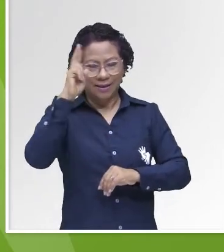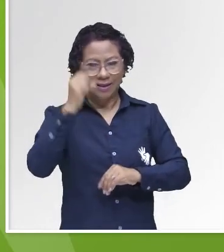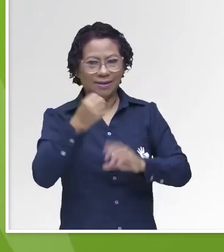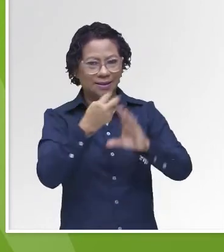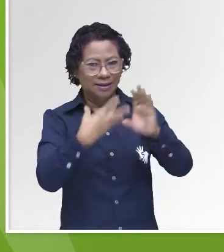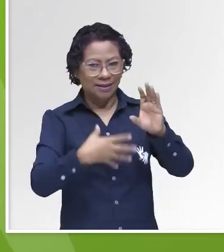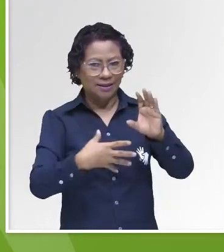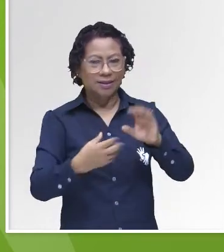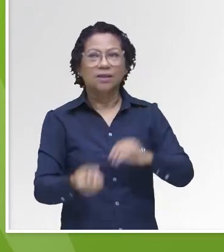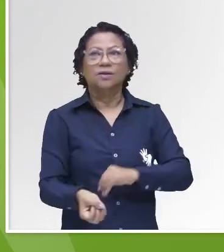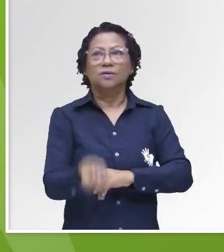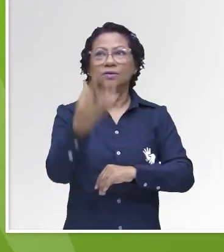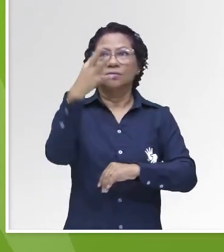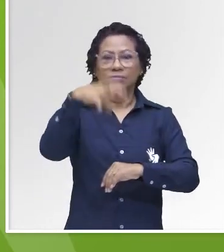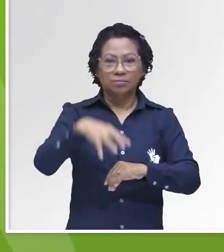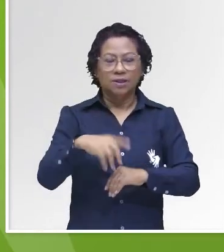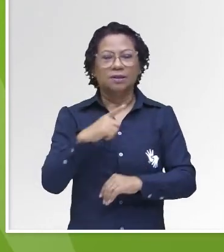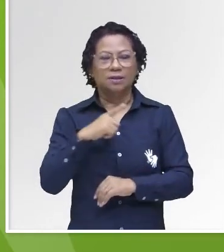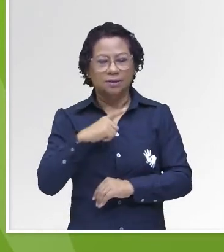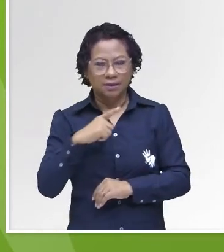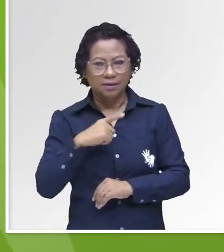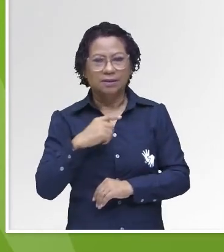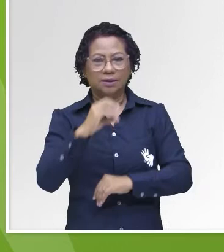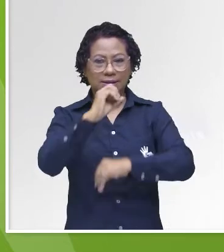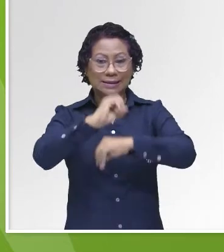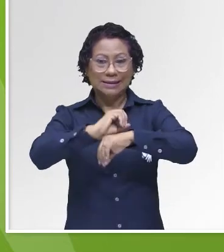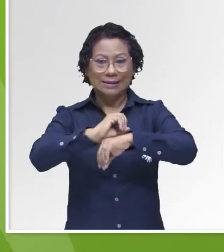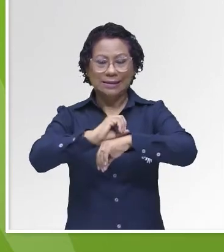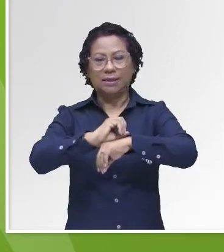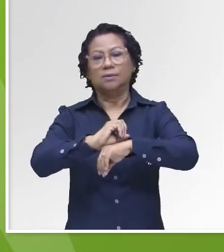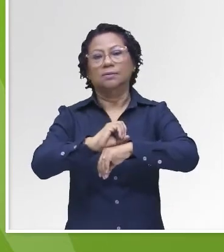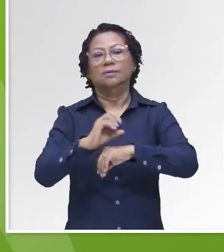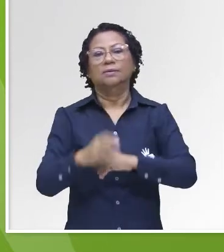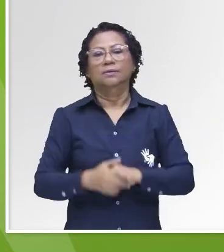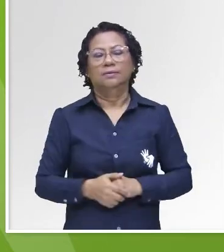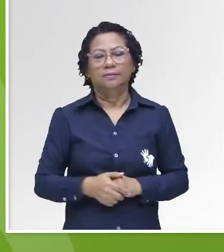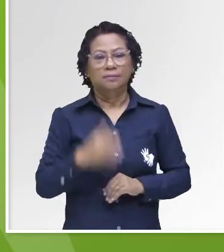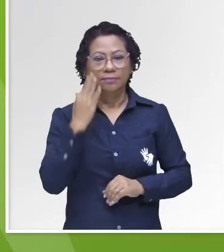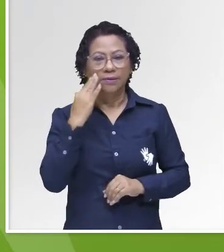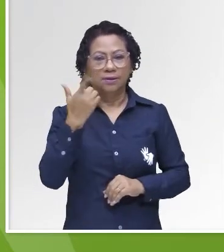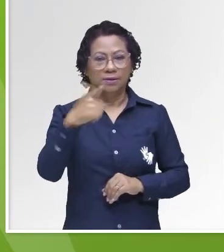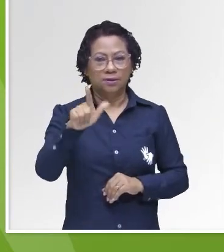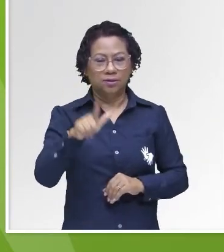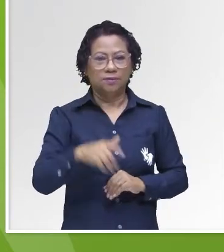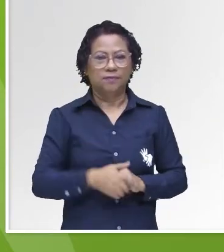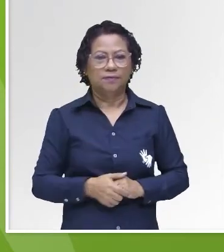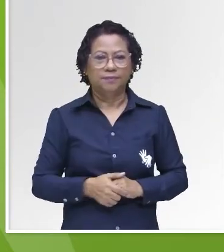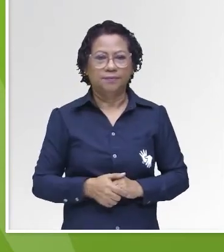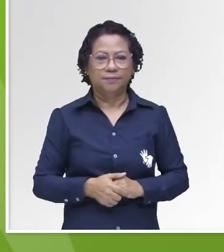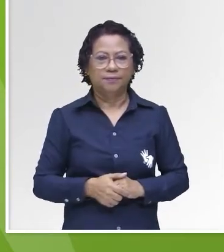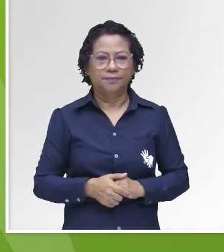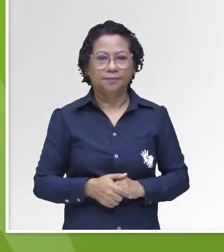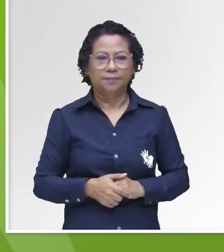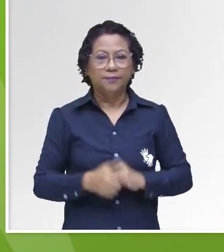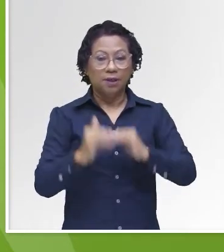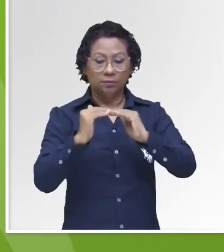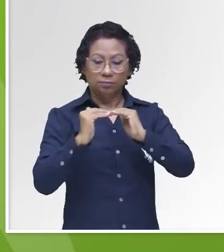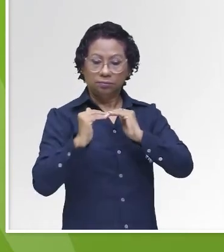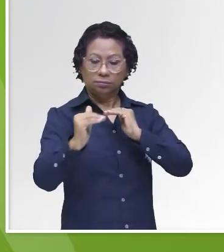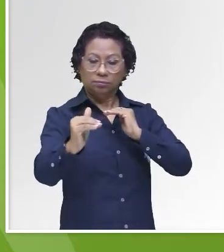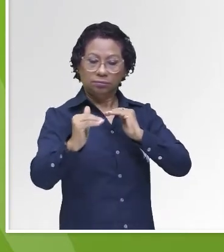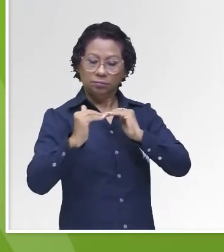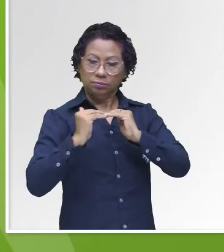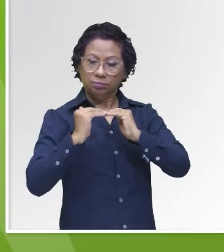queda livre? Velocidade inicial igual a zero. Então vamos lá para a cartela, vamos para a próxima cartela. O que diz aí na